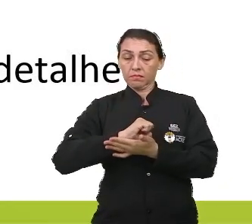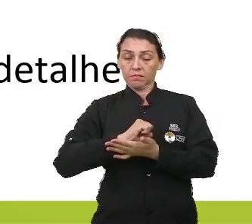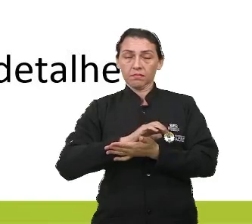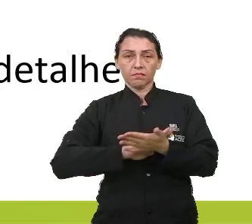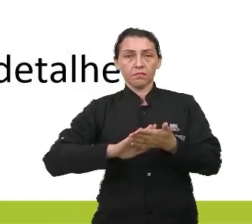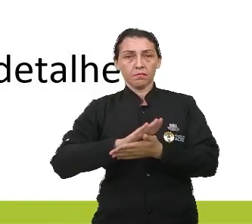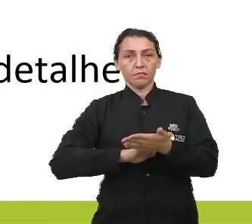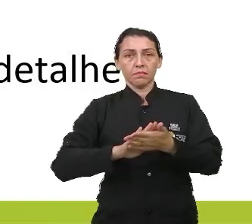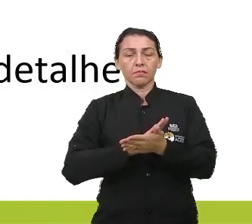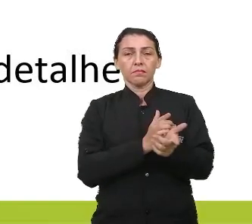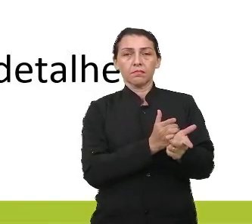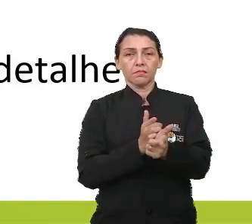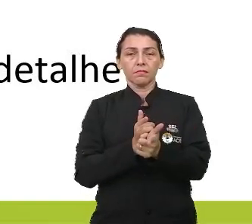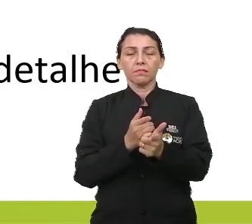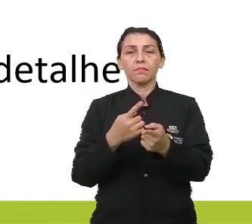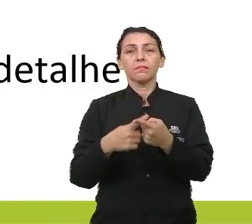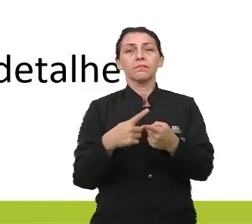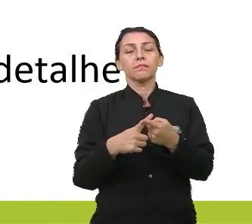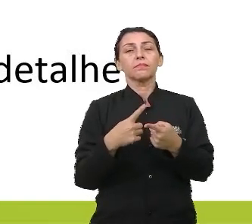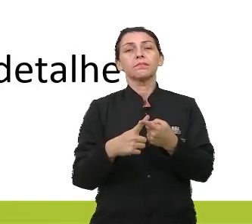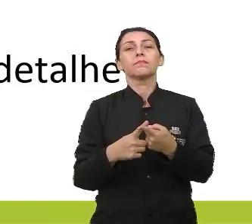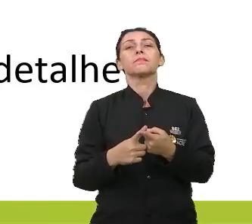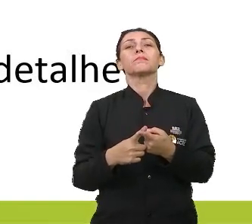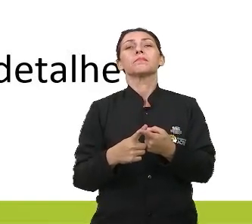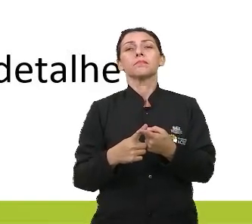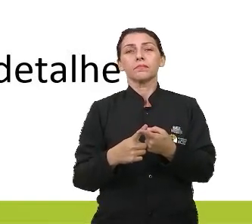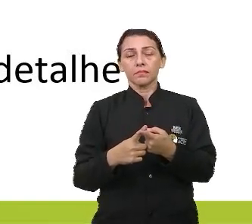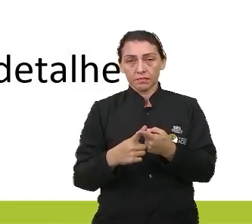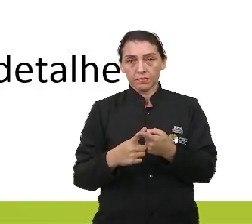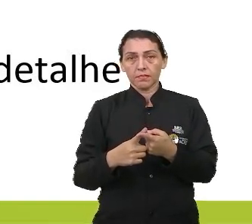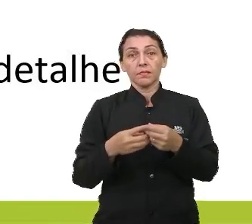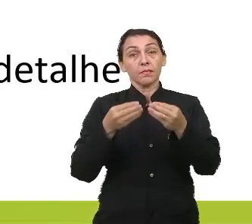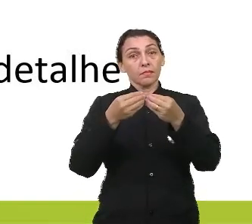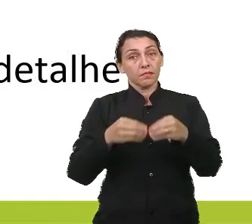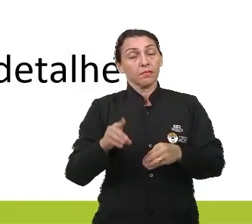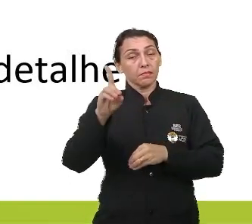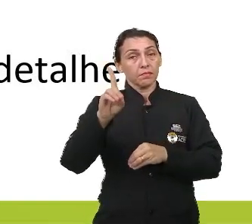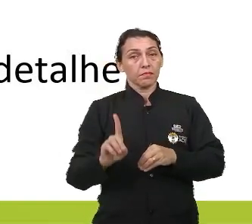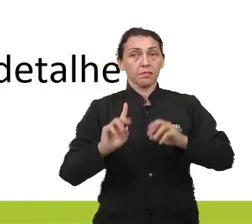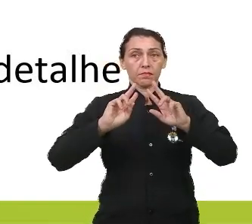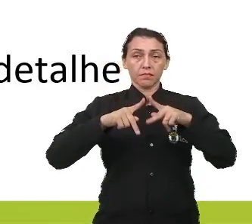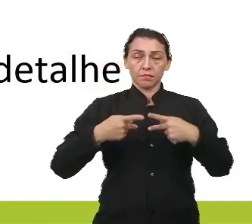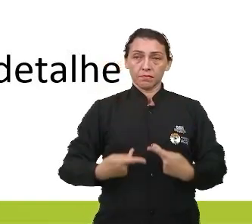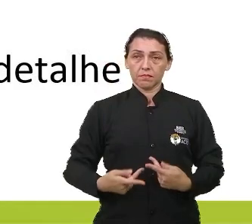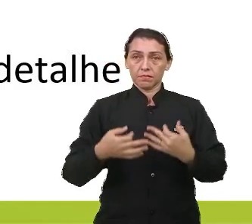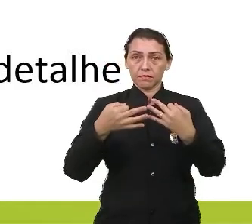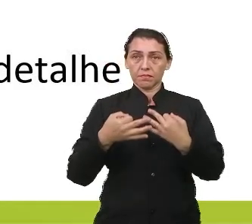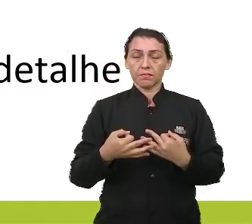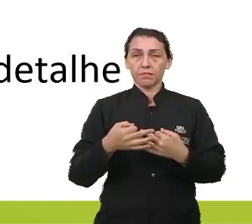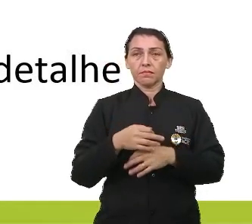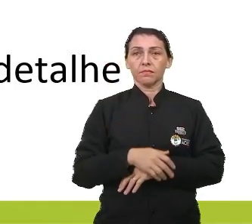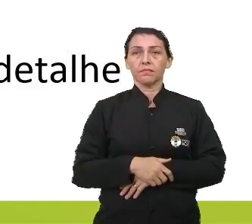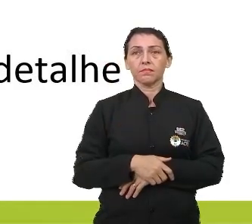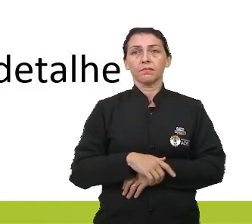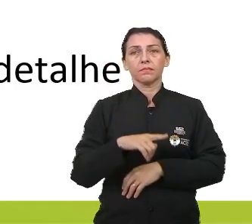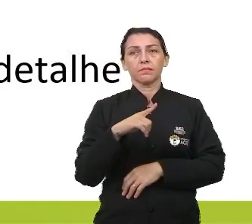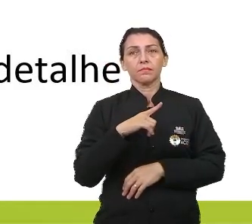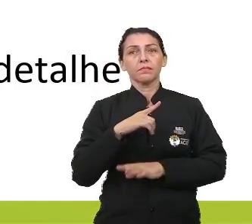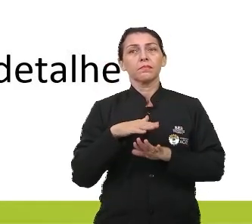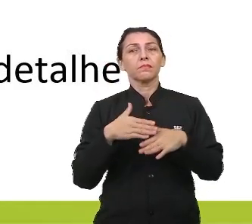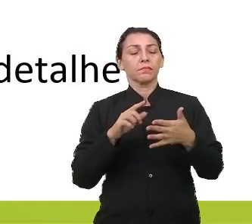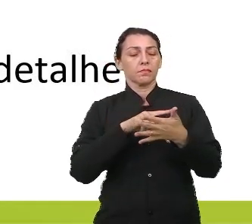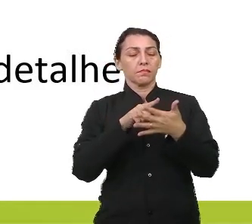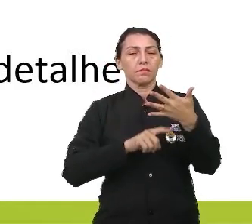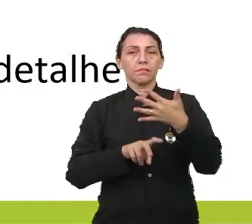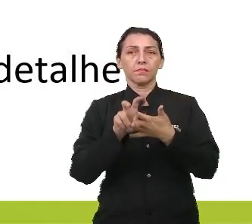ninguém, fuzilar ninguém. Por quê? Porque fere os direitos humanos, certo? Nós temos aqui, quais são esses